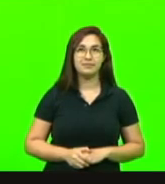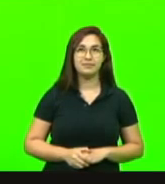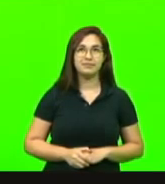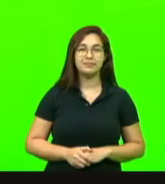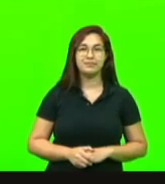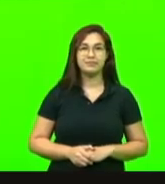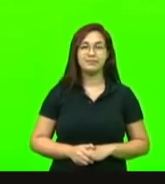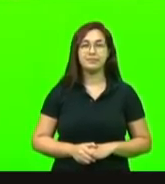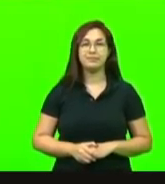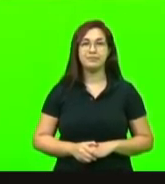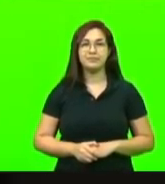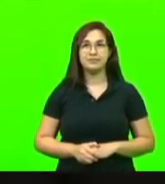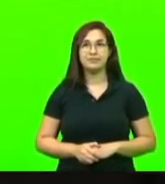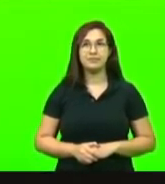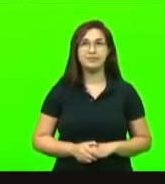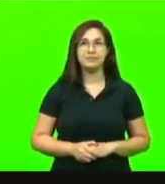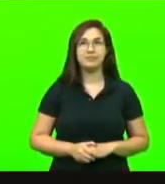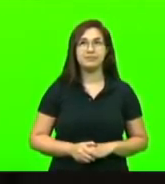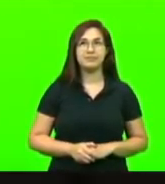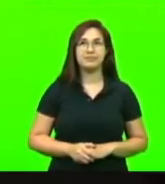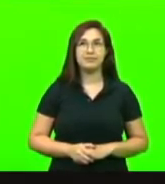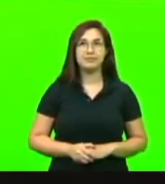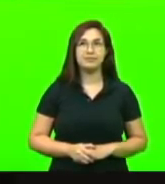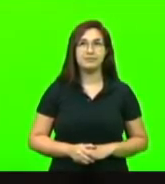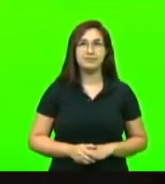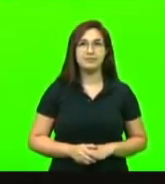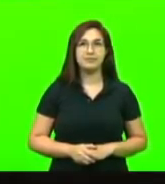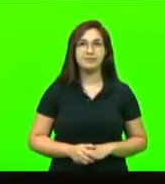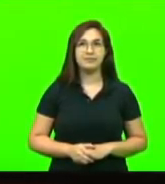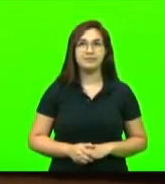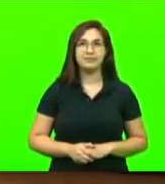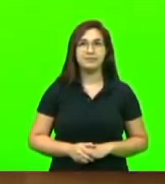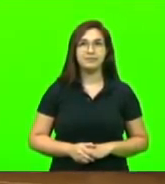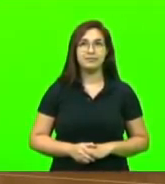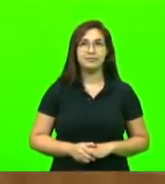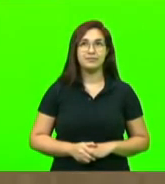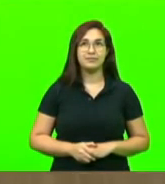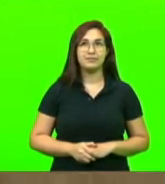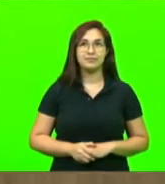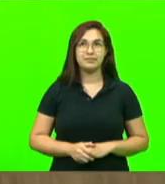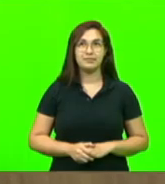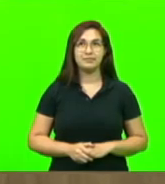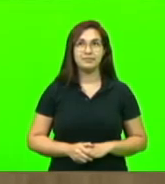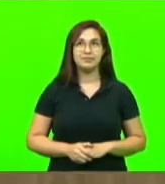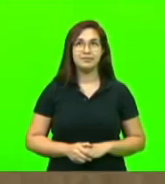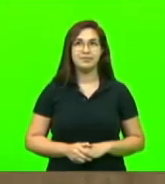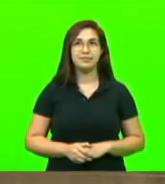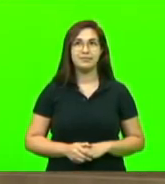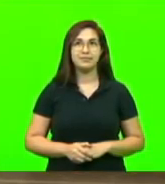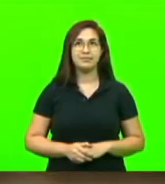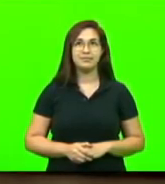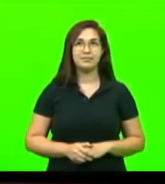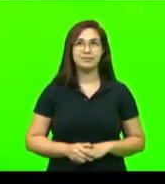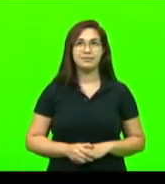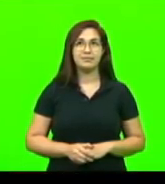Não, não sou. É o líder geral. Por aqui vale demais, daí não dá para botar aqui. Ah, não dá para misturar. Aqui vale poucas.